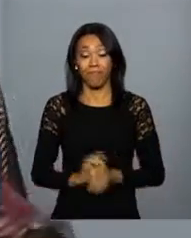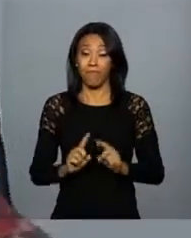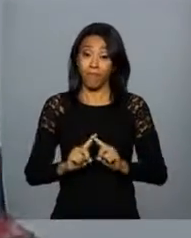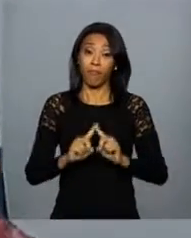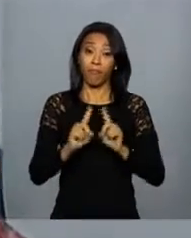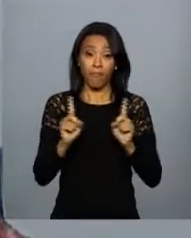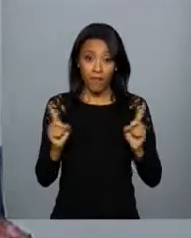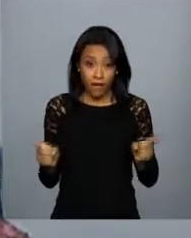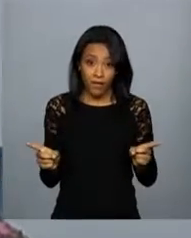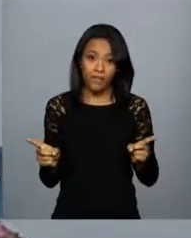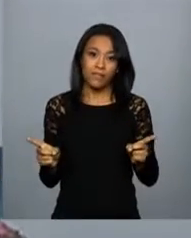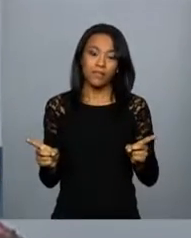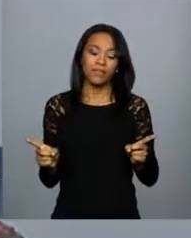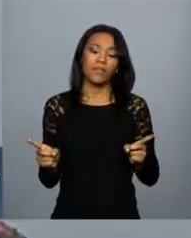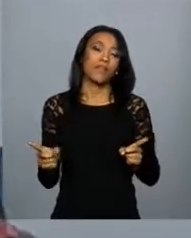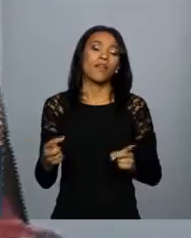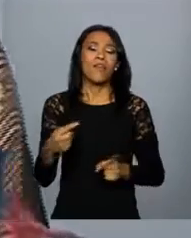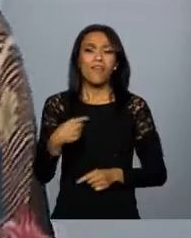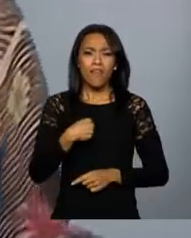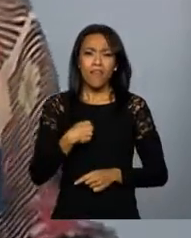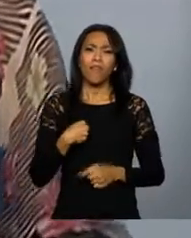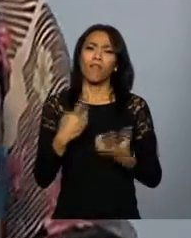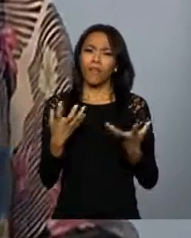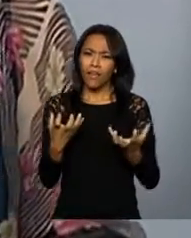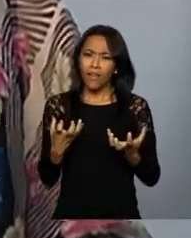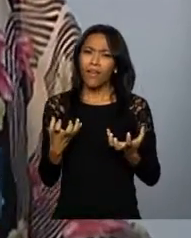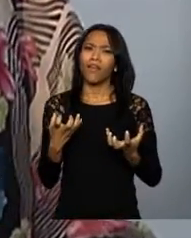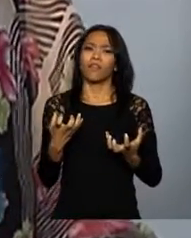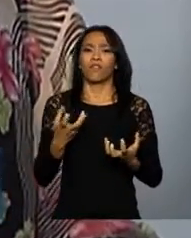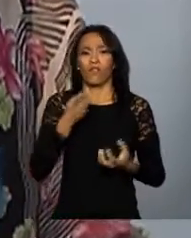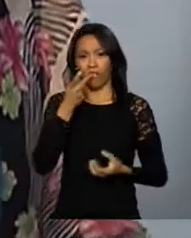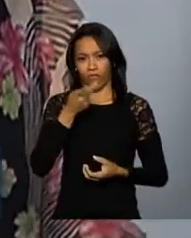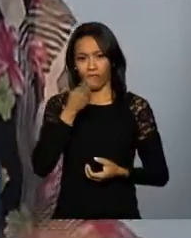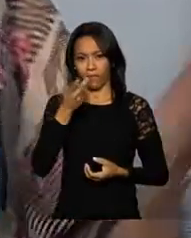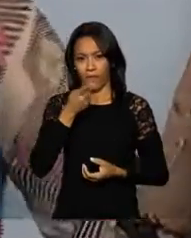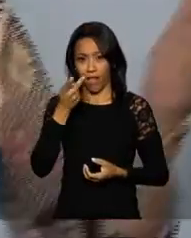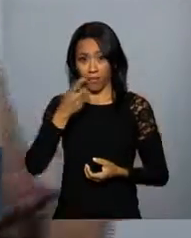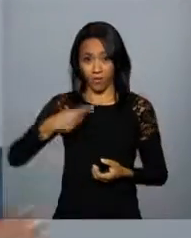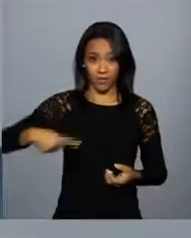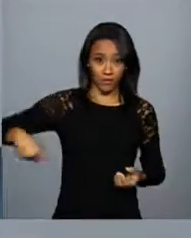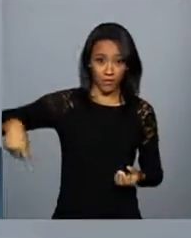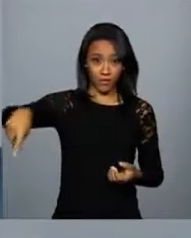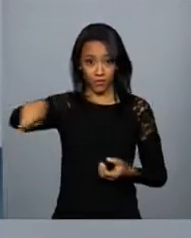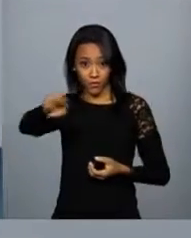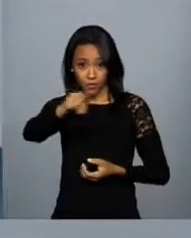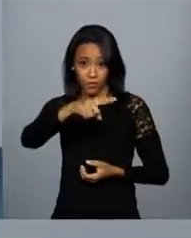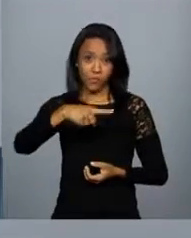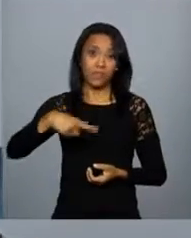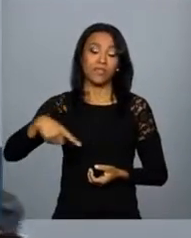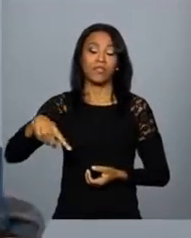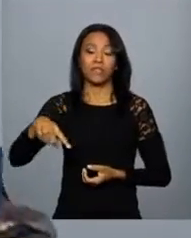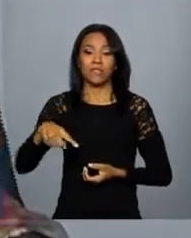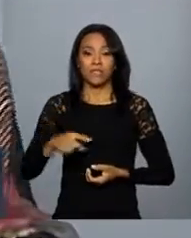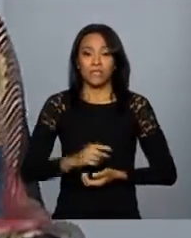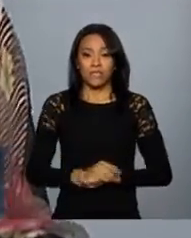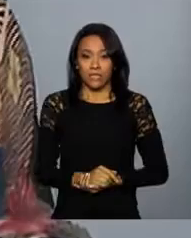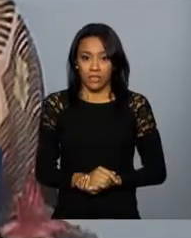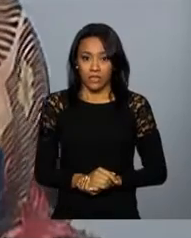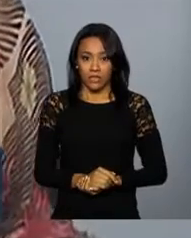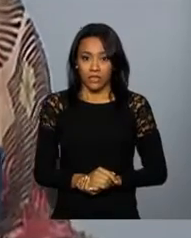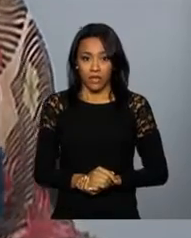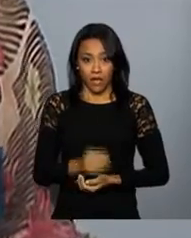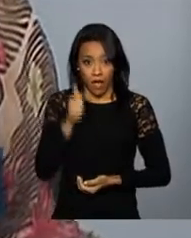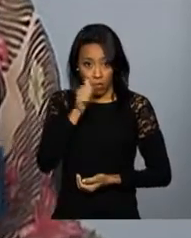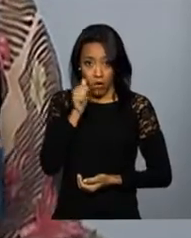Mas eu queria muito falar com vocês. Primeiro, eu vou cumprimentar a